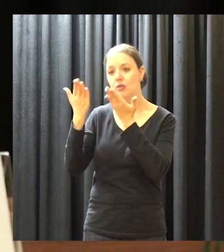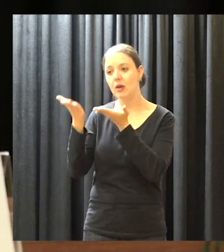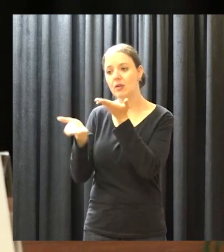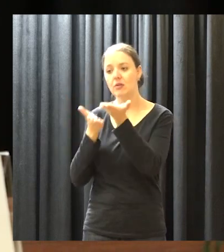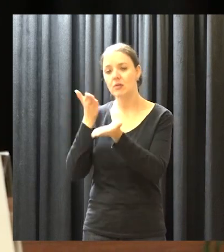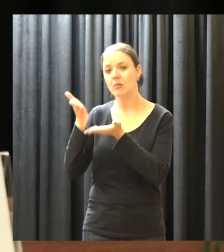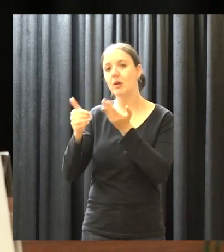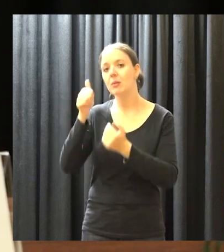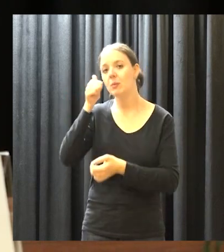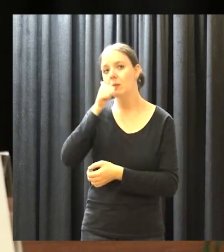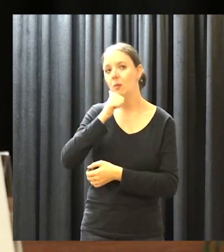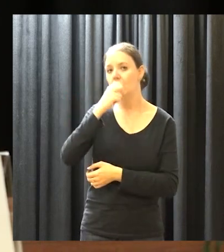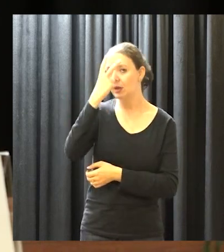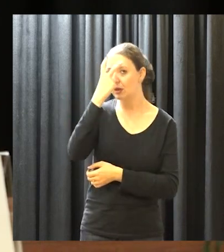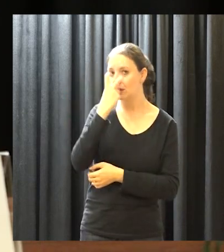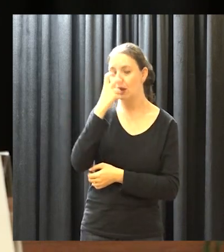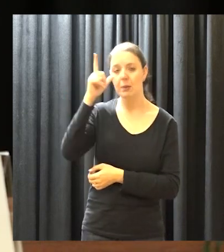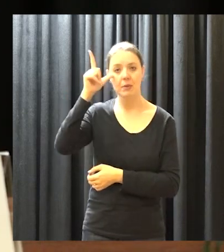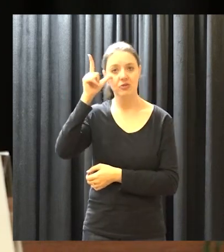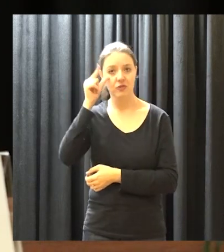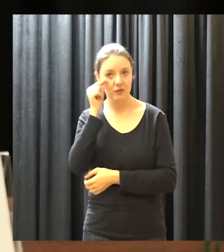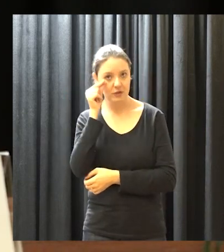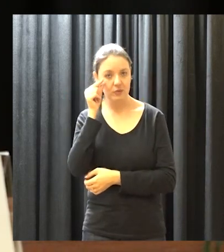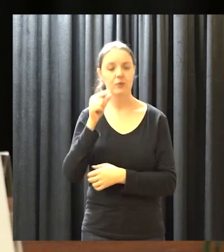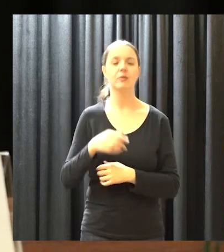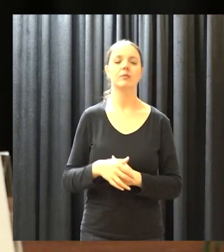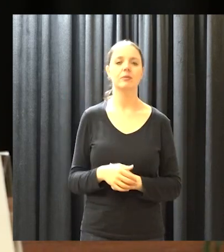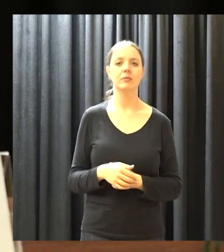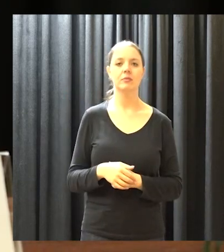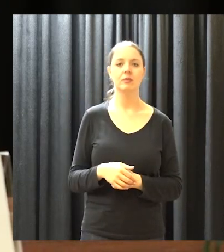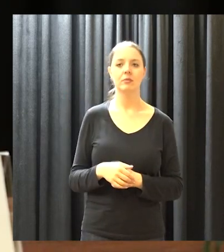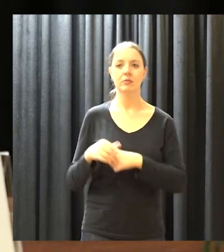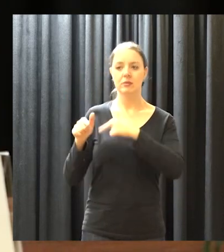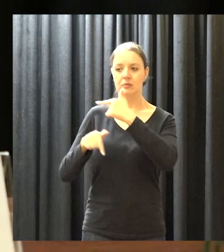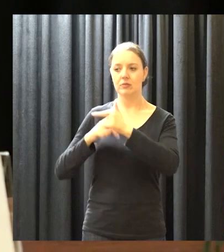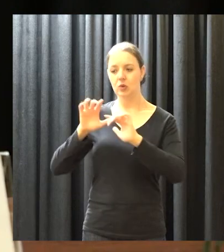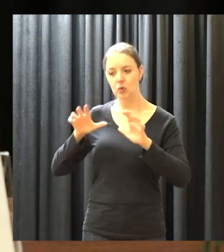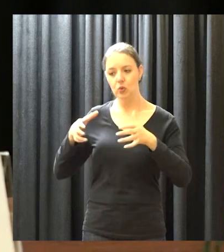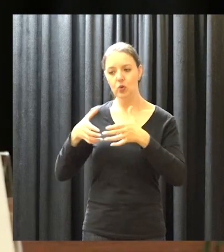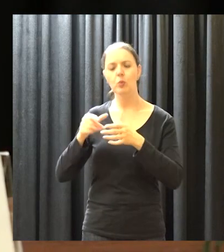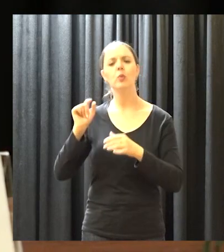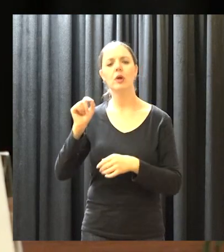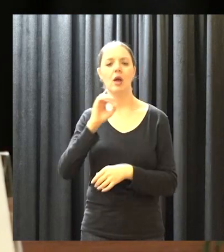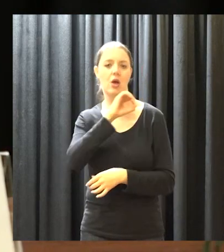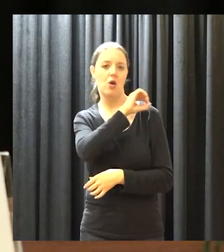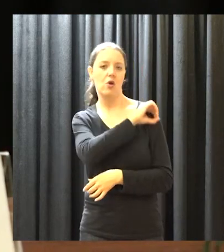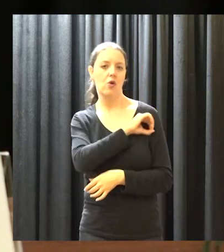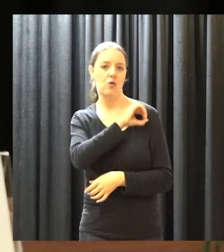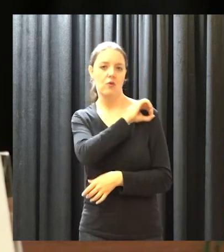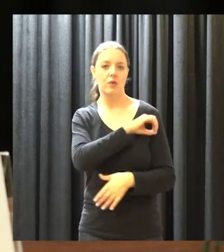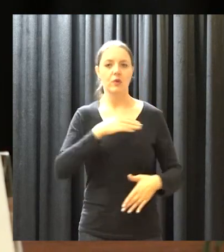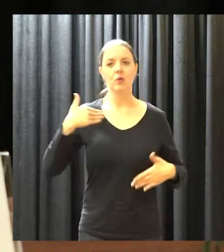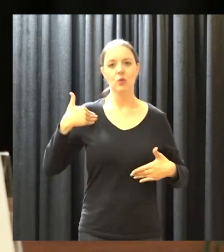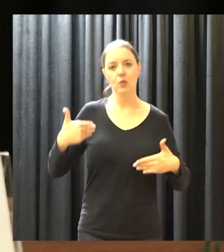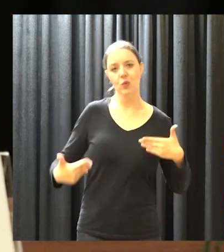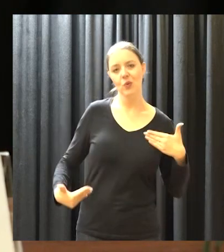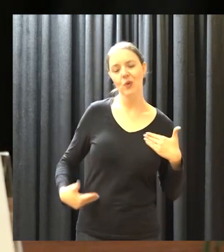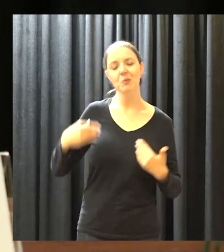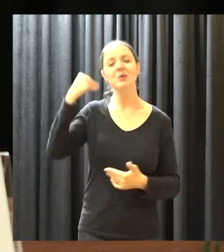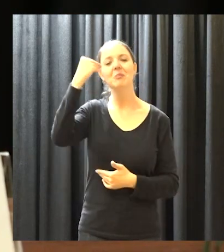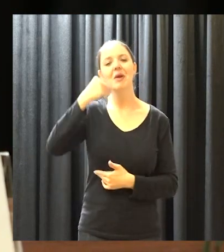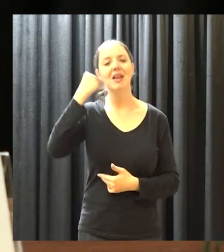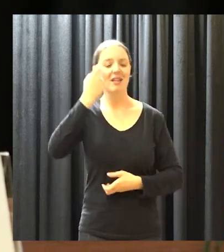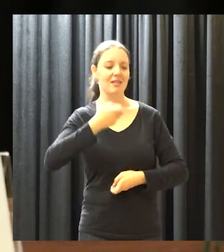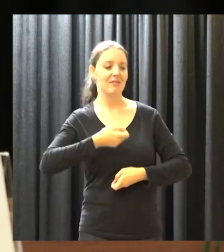baixa visão. É um trabalho de grupo, uma oficina de corpo,